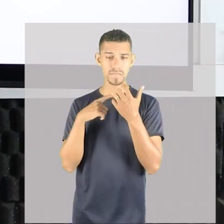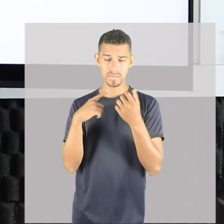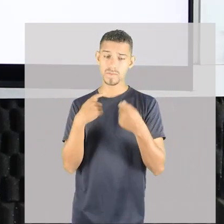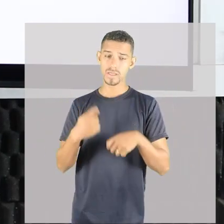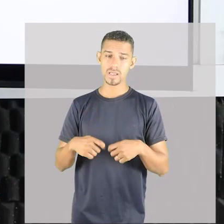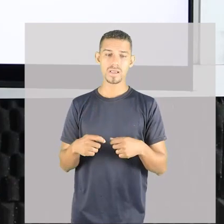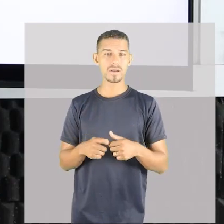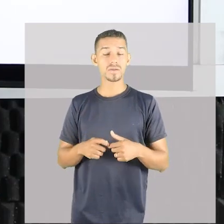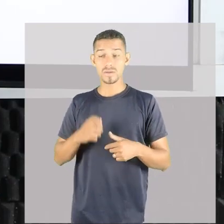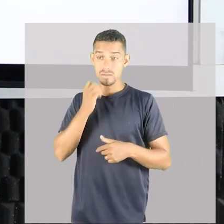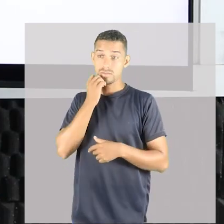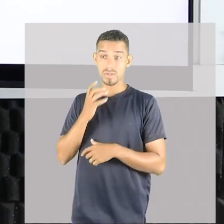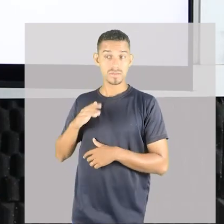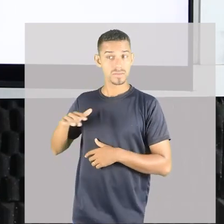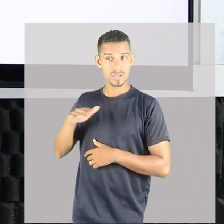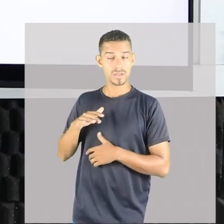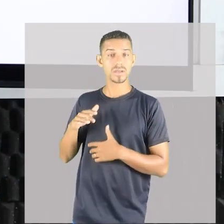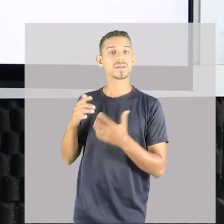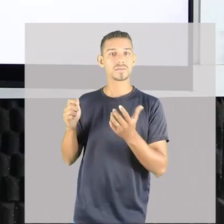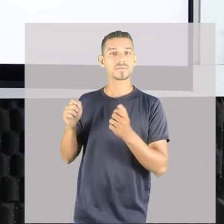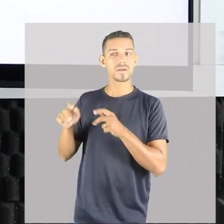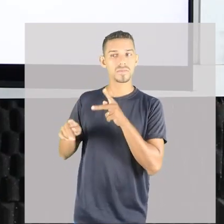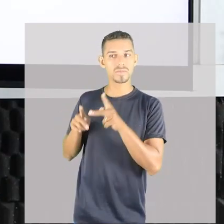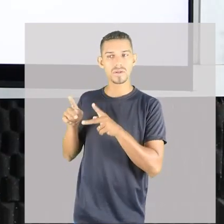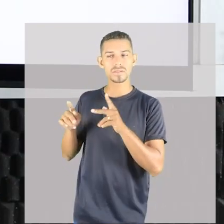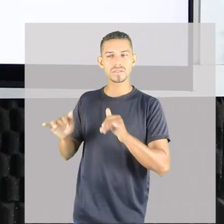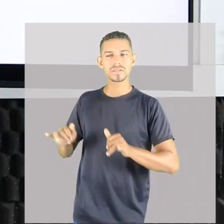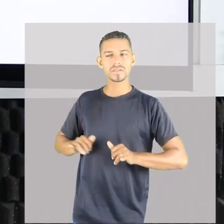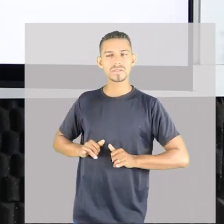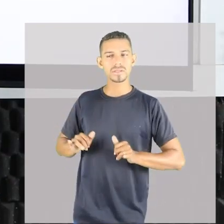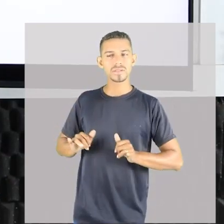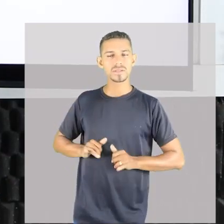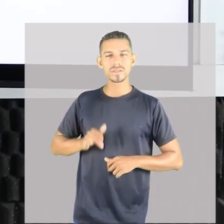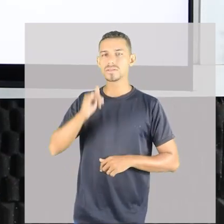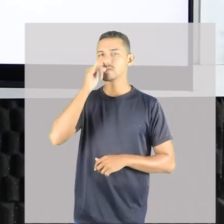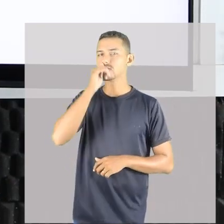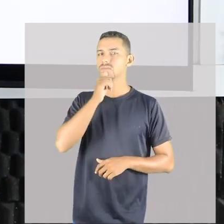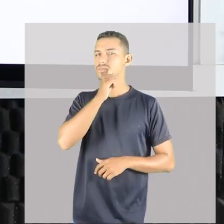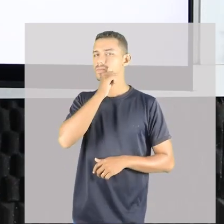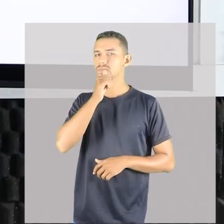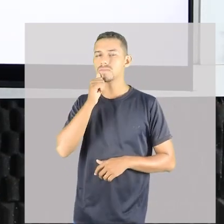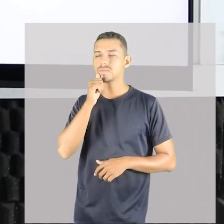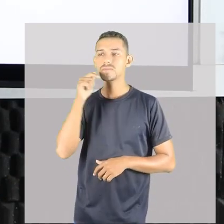tinha uma boa parte da população sofrendo exatamente